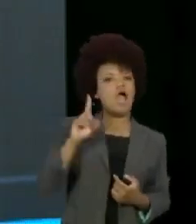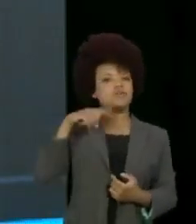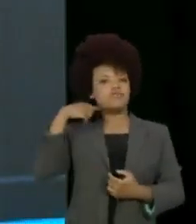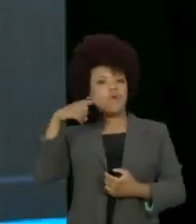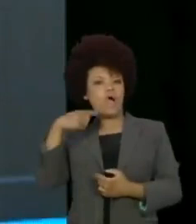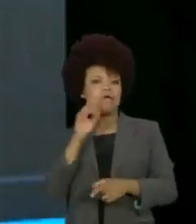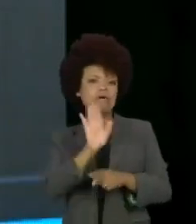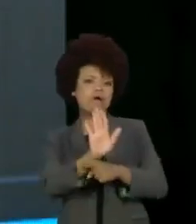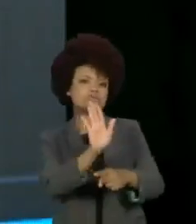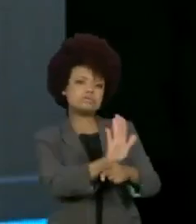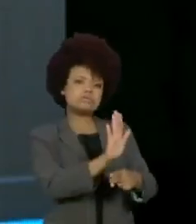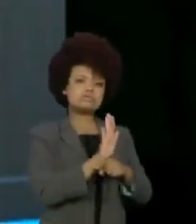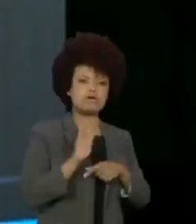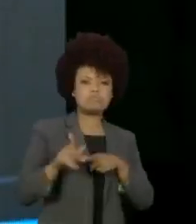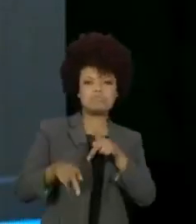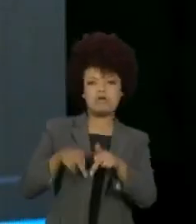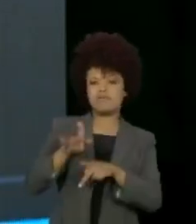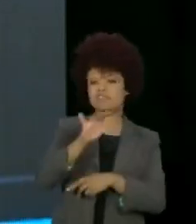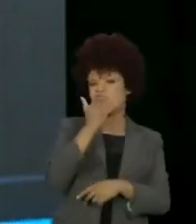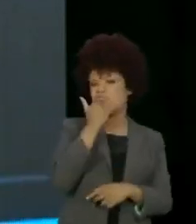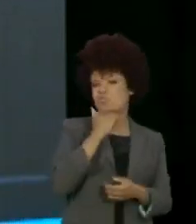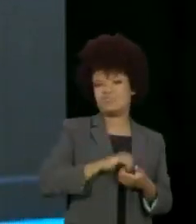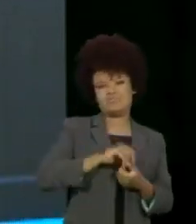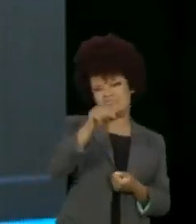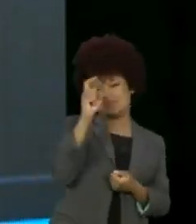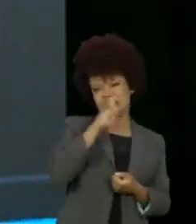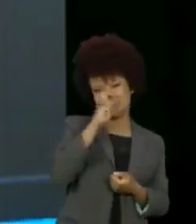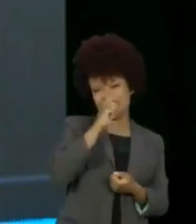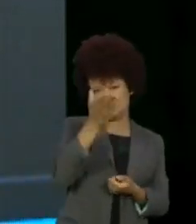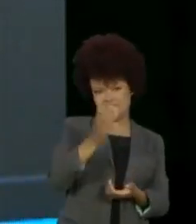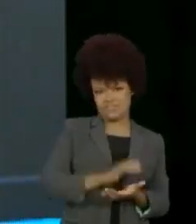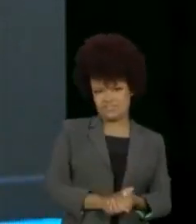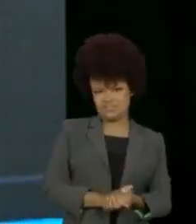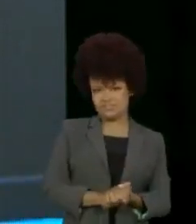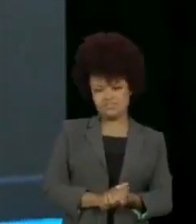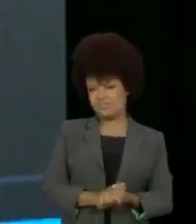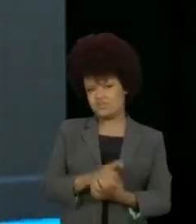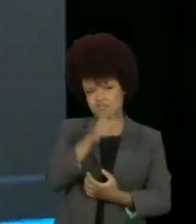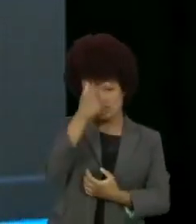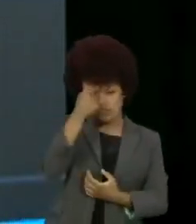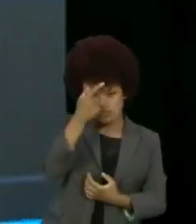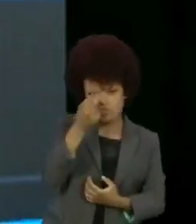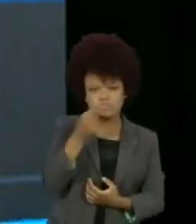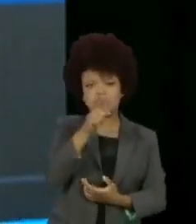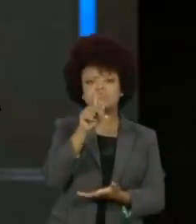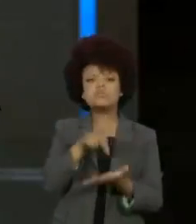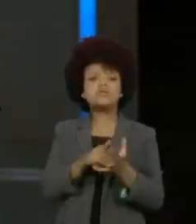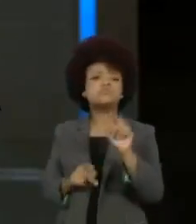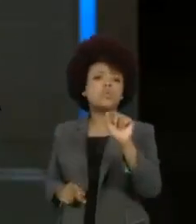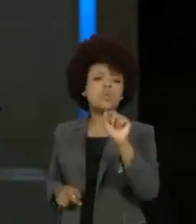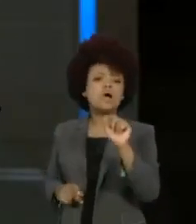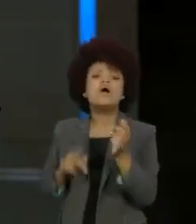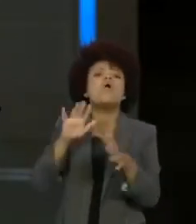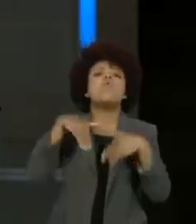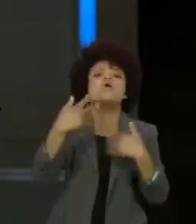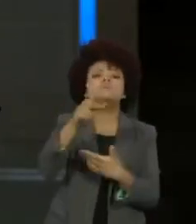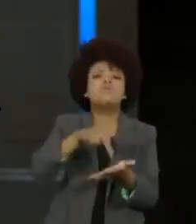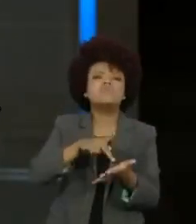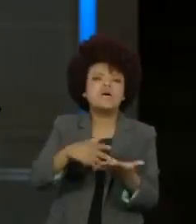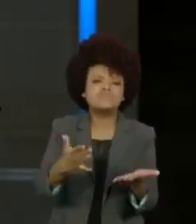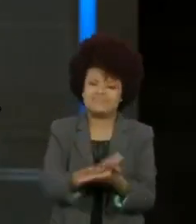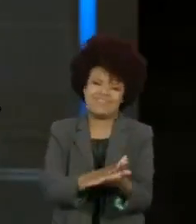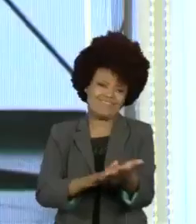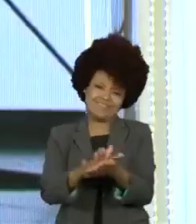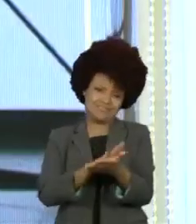tem OAB não é mentira eu que a gente mais espera de uma pessoa com céus humano é o que que é de verdade na tua campanha os humano candidato Russomanno 30